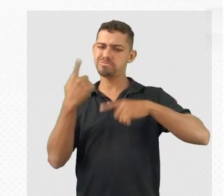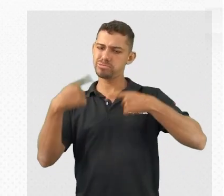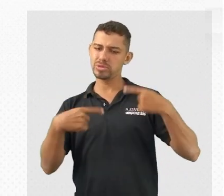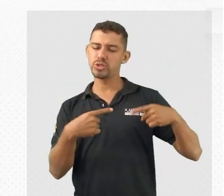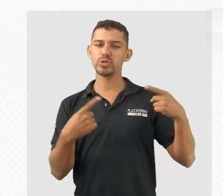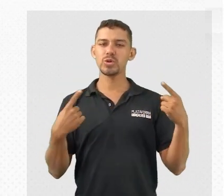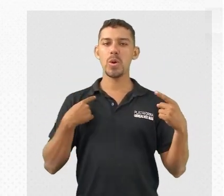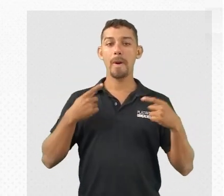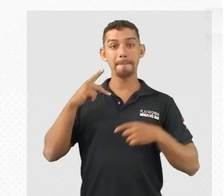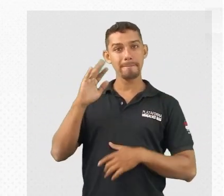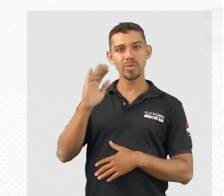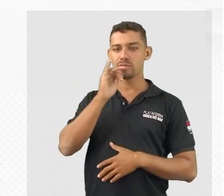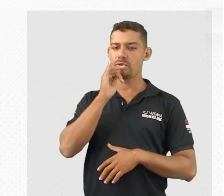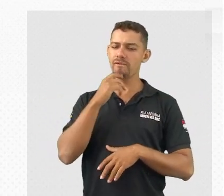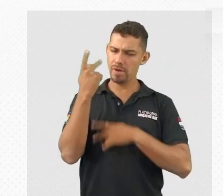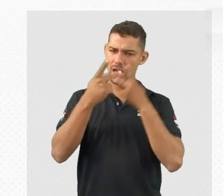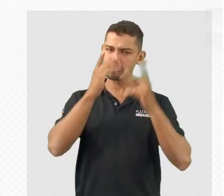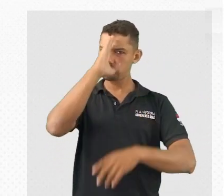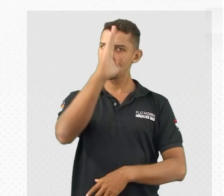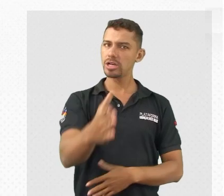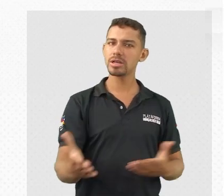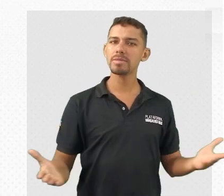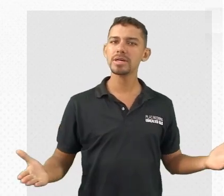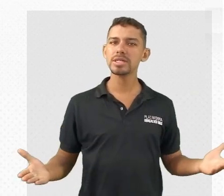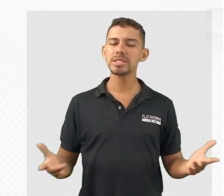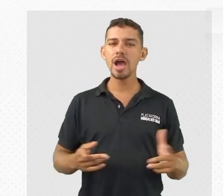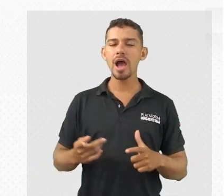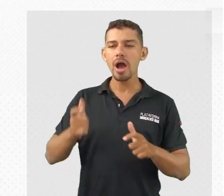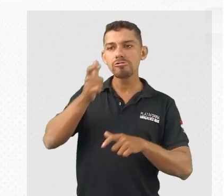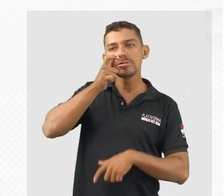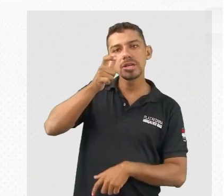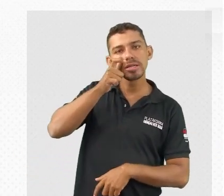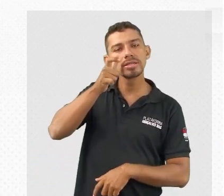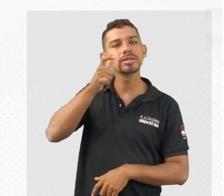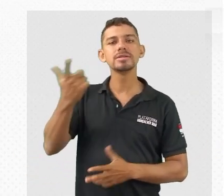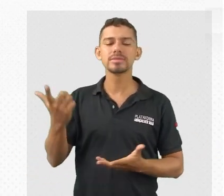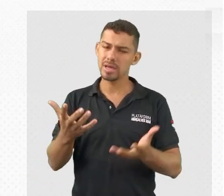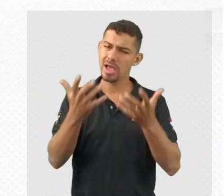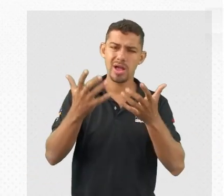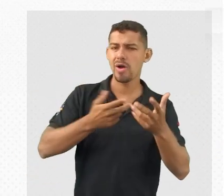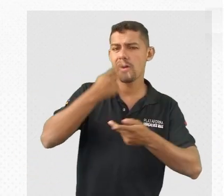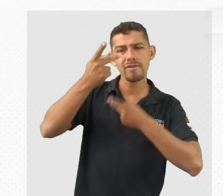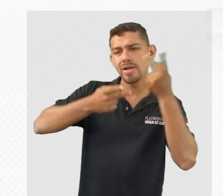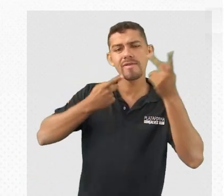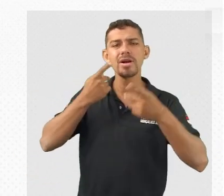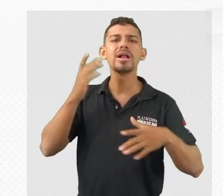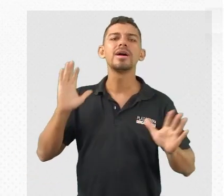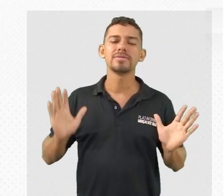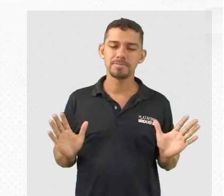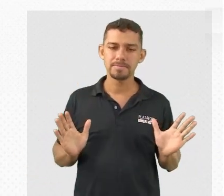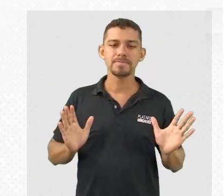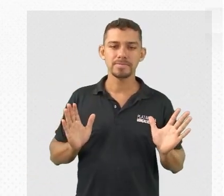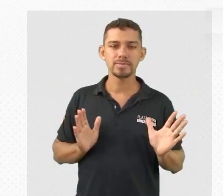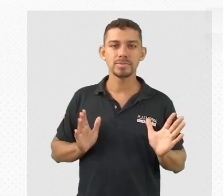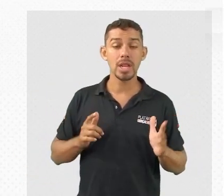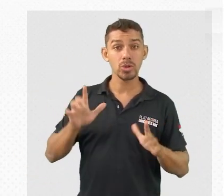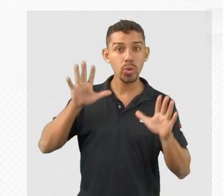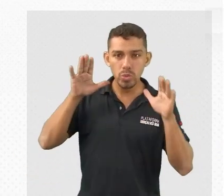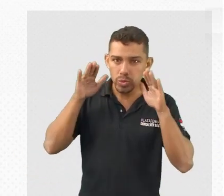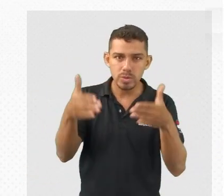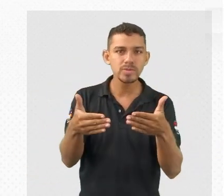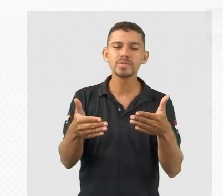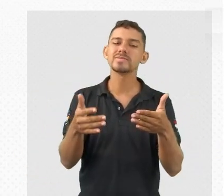políticos ou públicos, falando diretamente aos interessados em ouvir o que temos a dizer. E aí, nesse